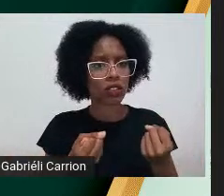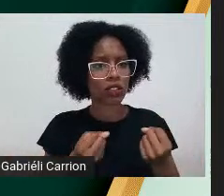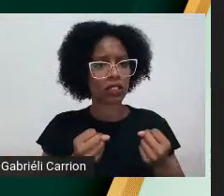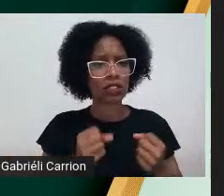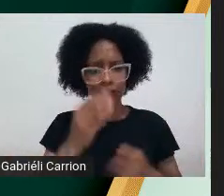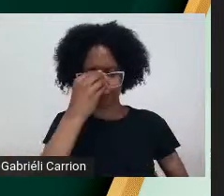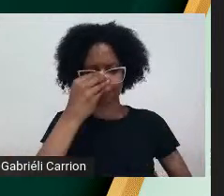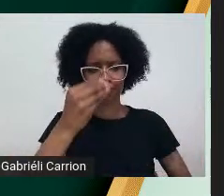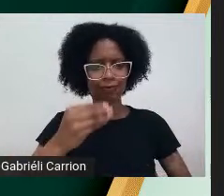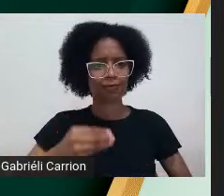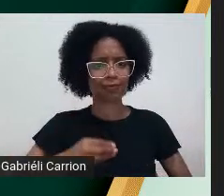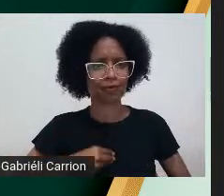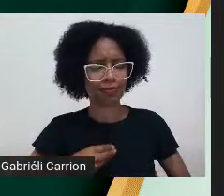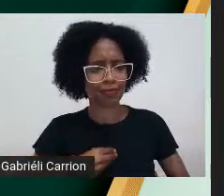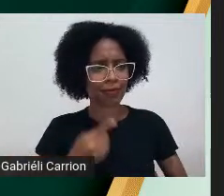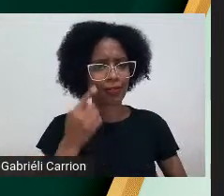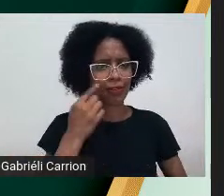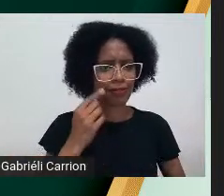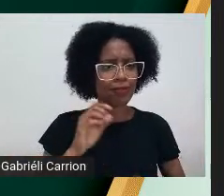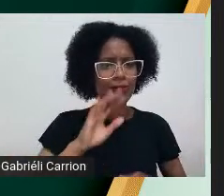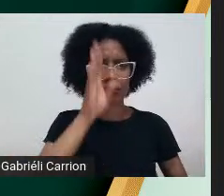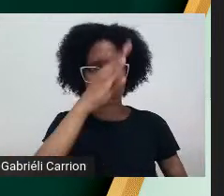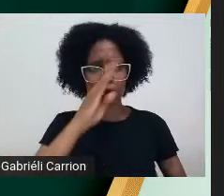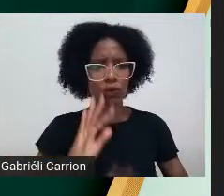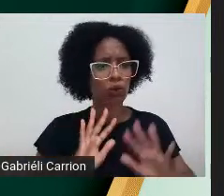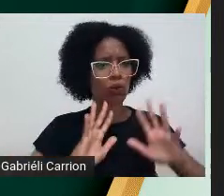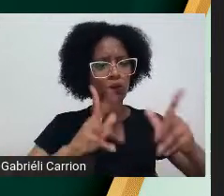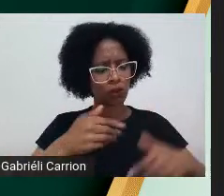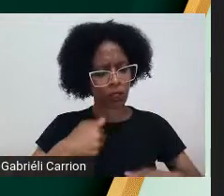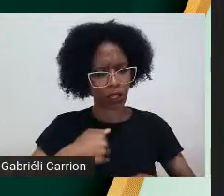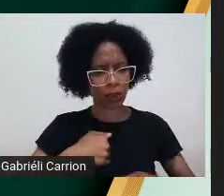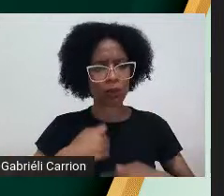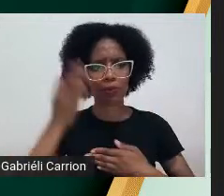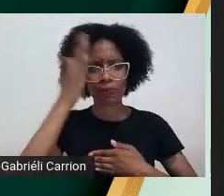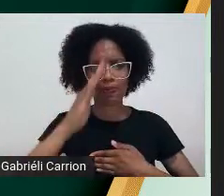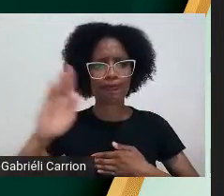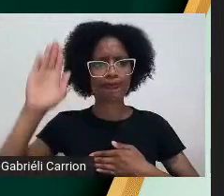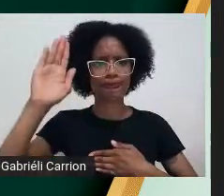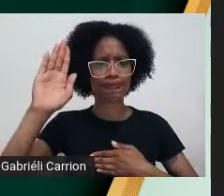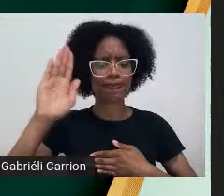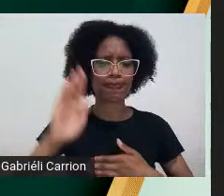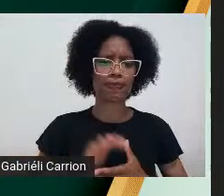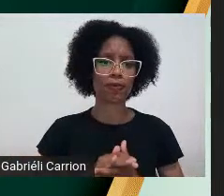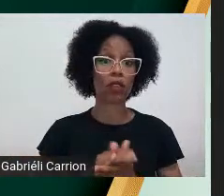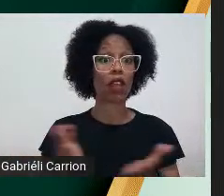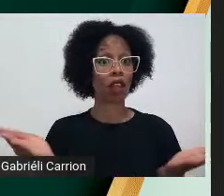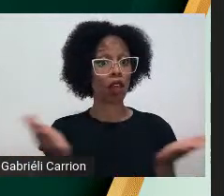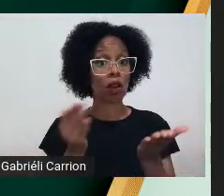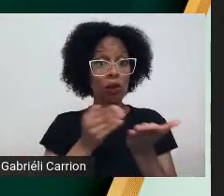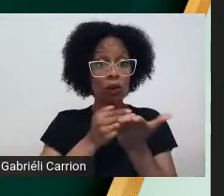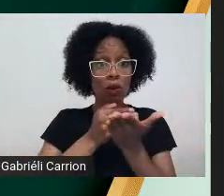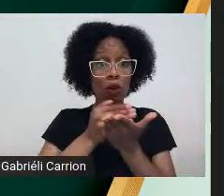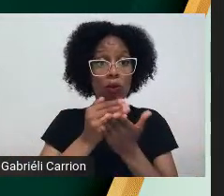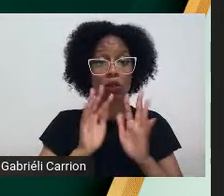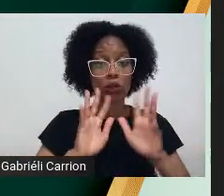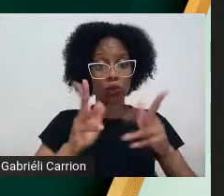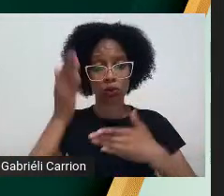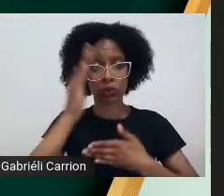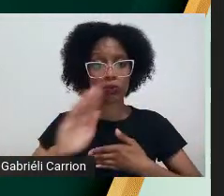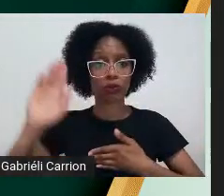moral, social e material do Brasil. Assim eu prometo. Teremos agora a confirmação do